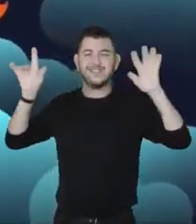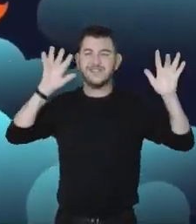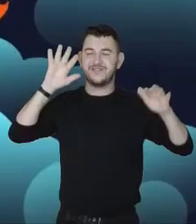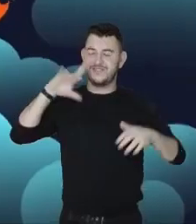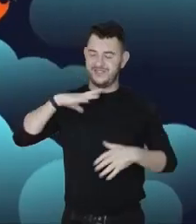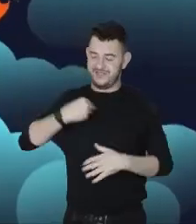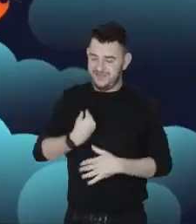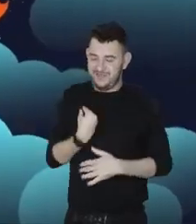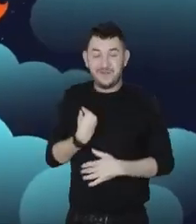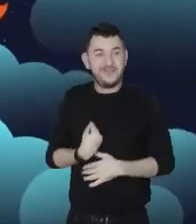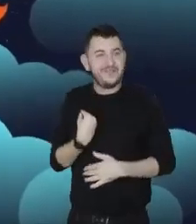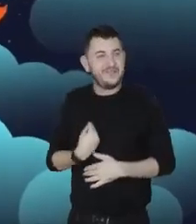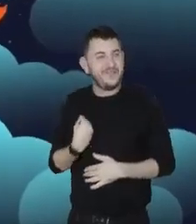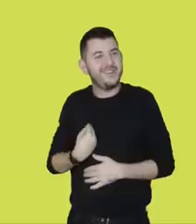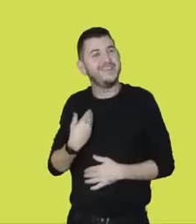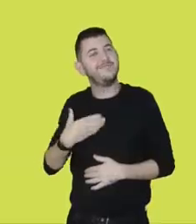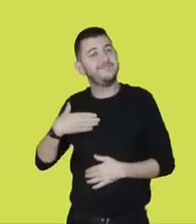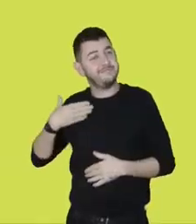viver.